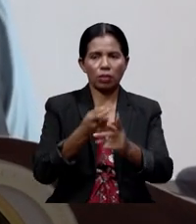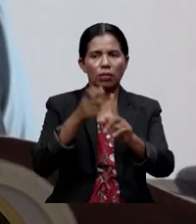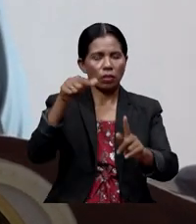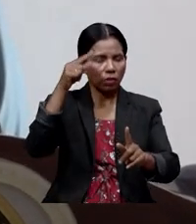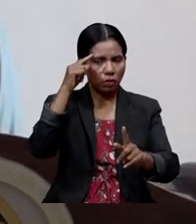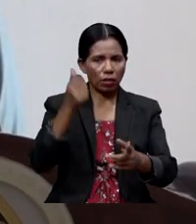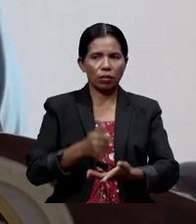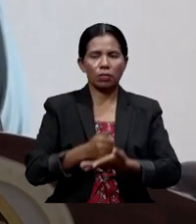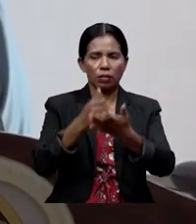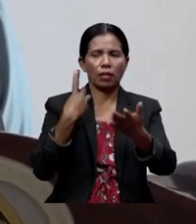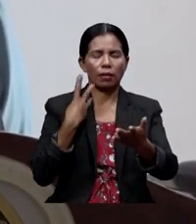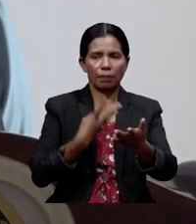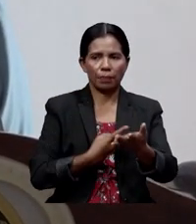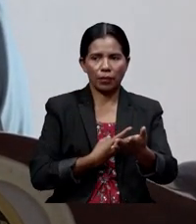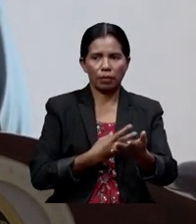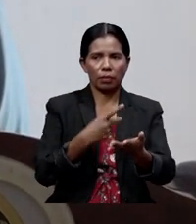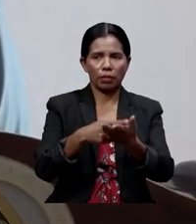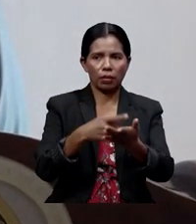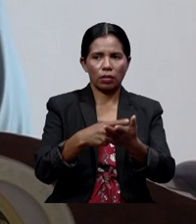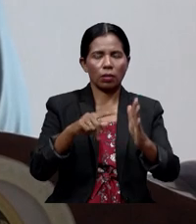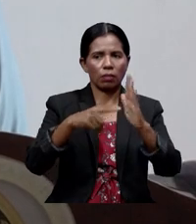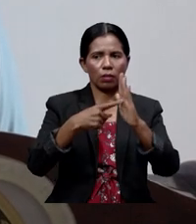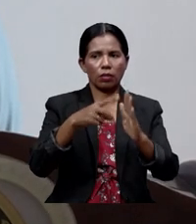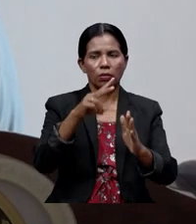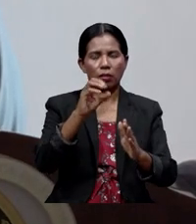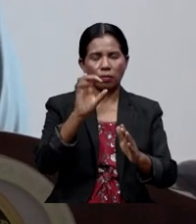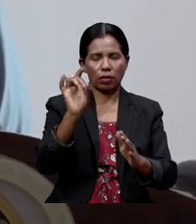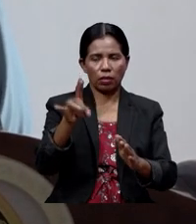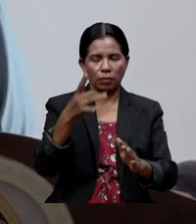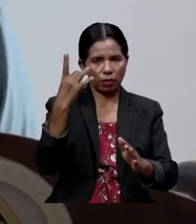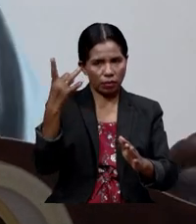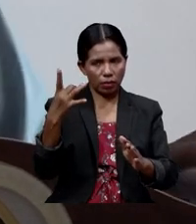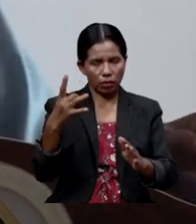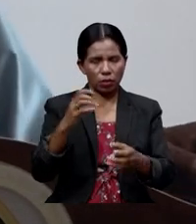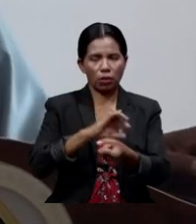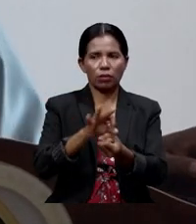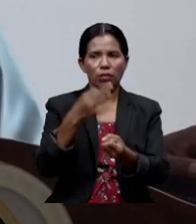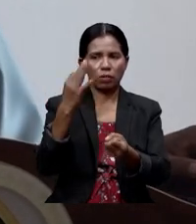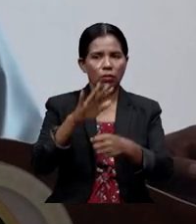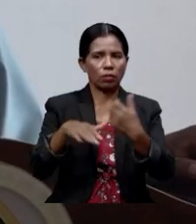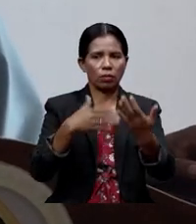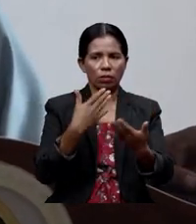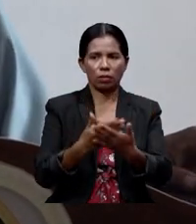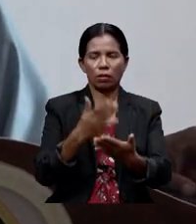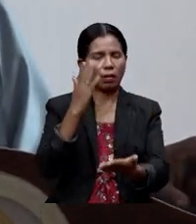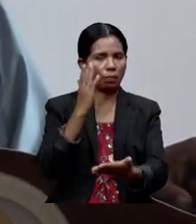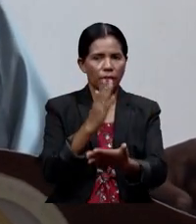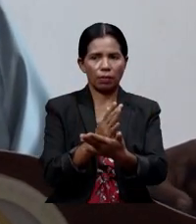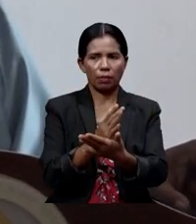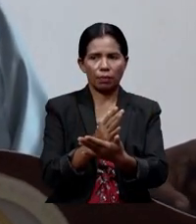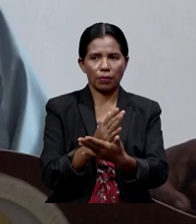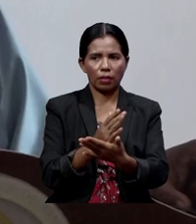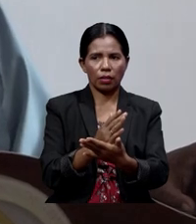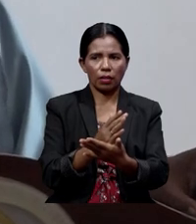bela tura nome a minha projeto né a rua tia 2018 a foi no covid né botou tudo interrompido a